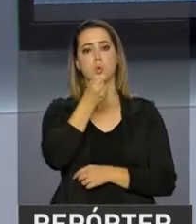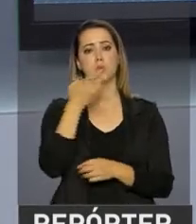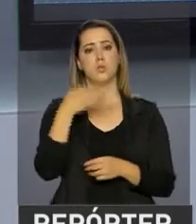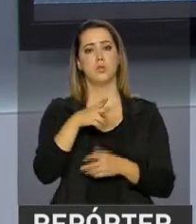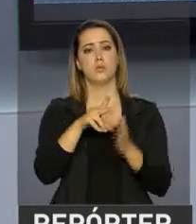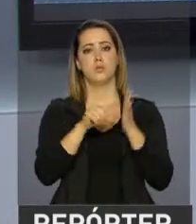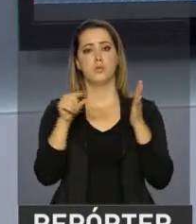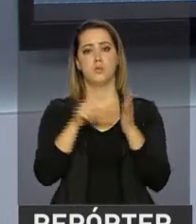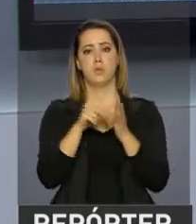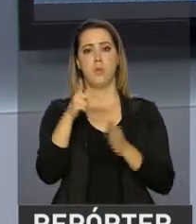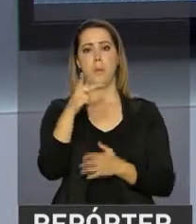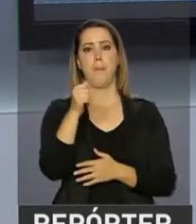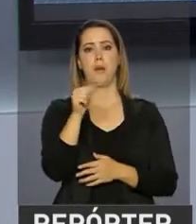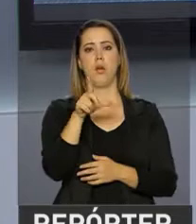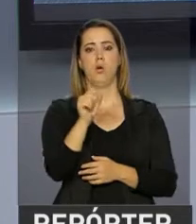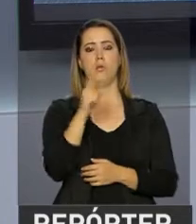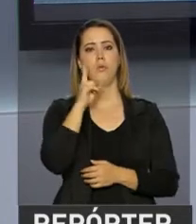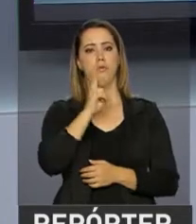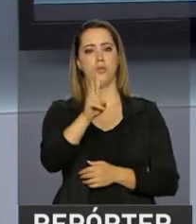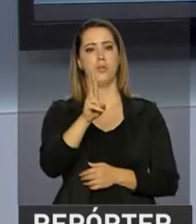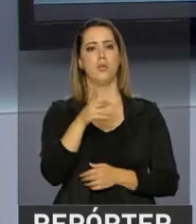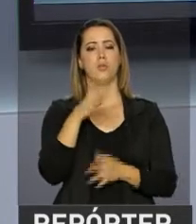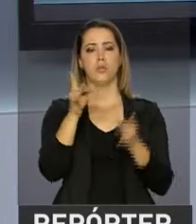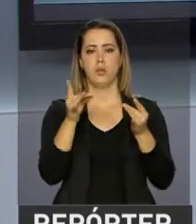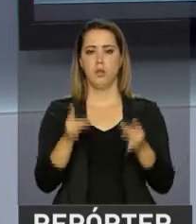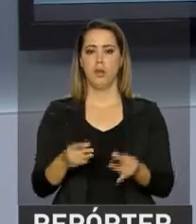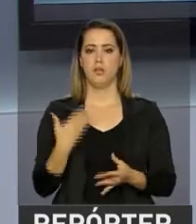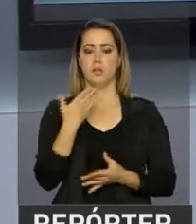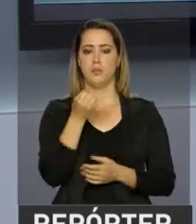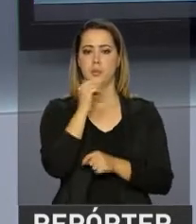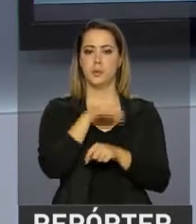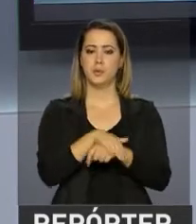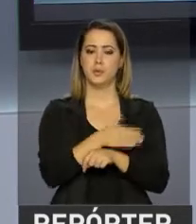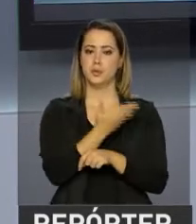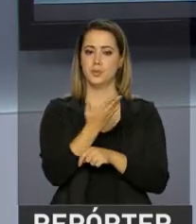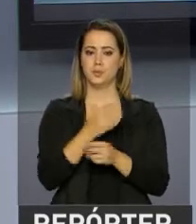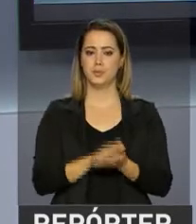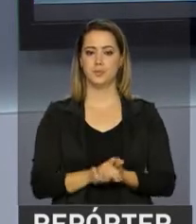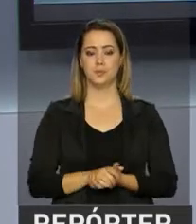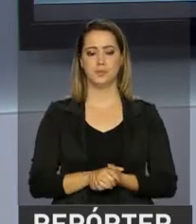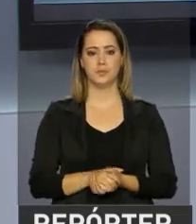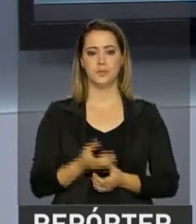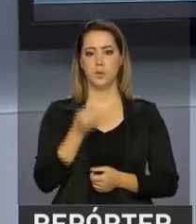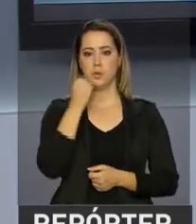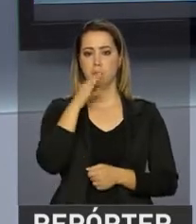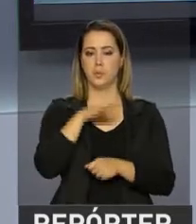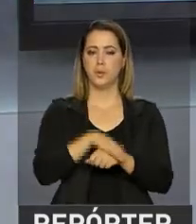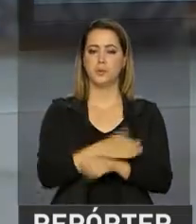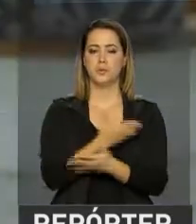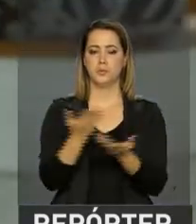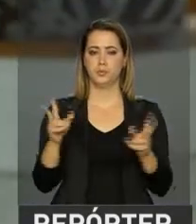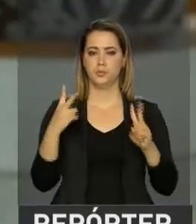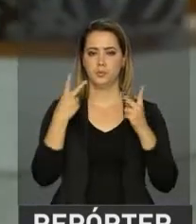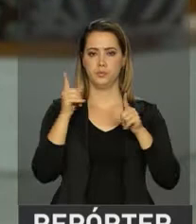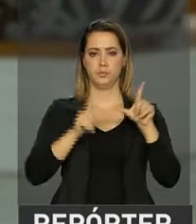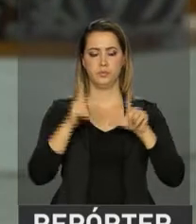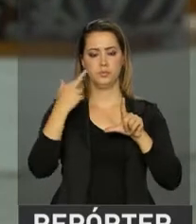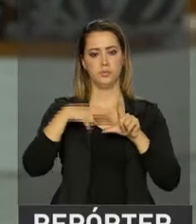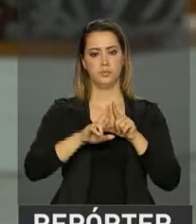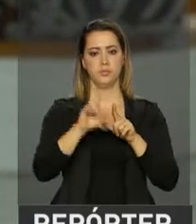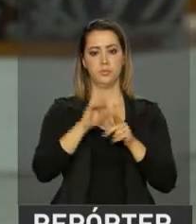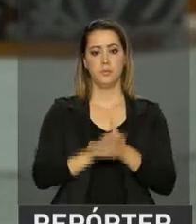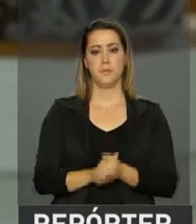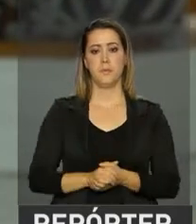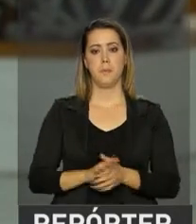planalto repórter paulo la sálvia acompanhou e tem mais detalhes boa noite paulo boa noite carolina boa noite a todos que nos assistem na tv